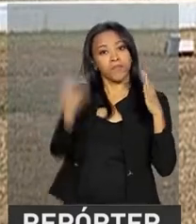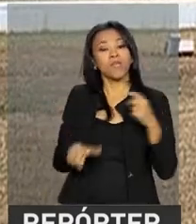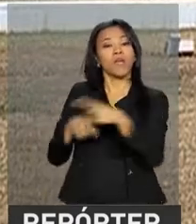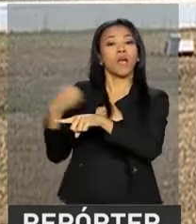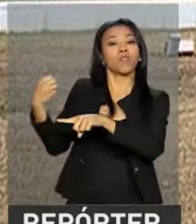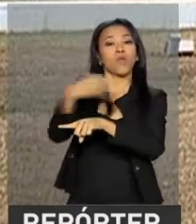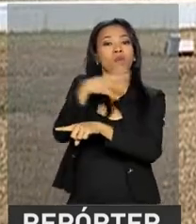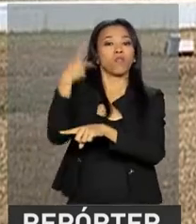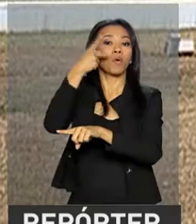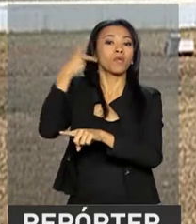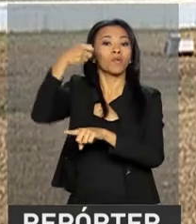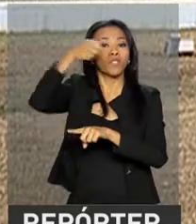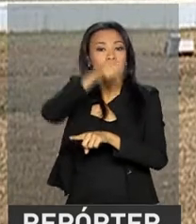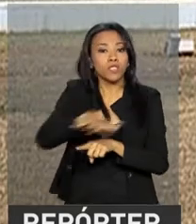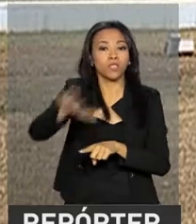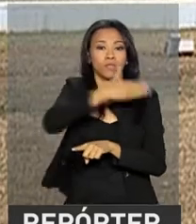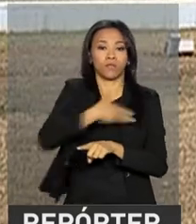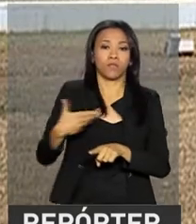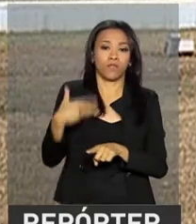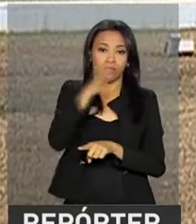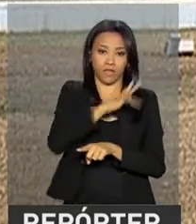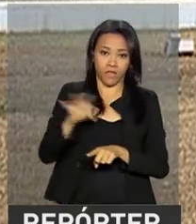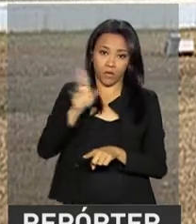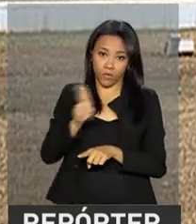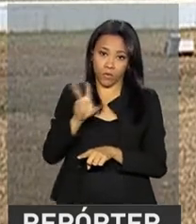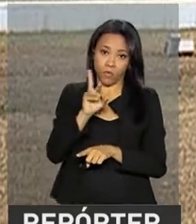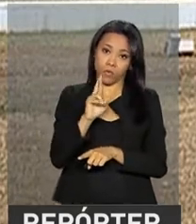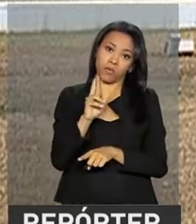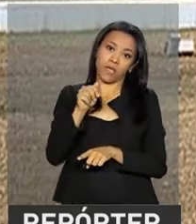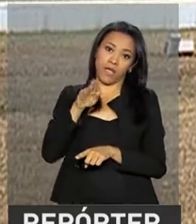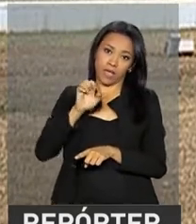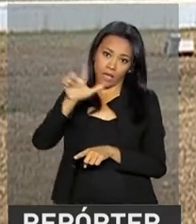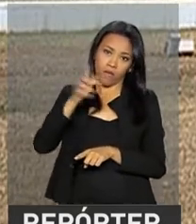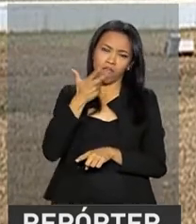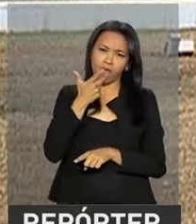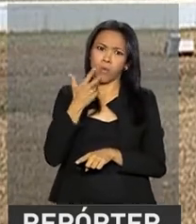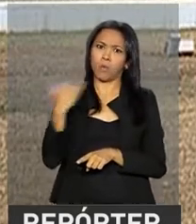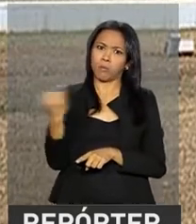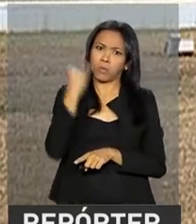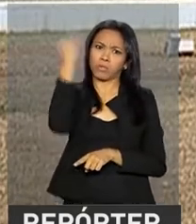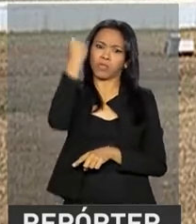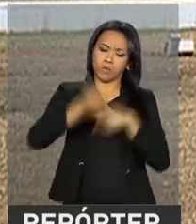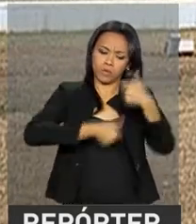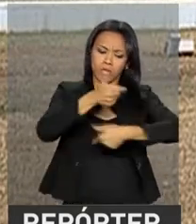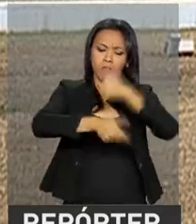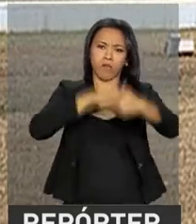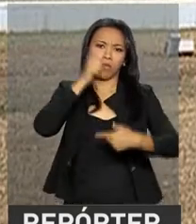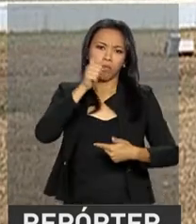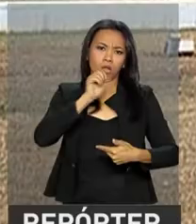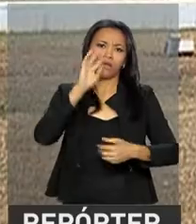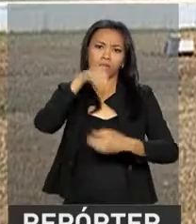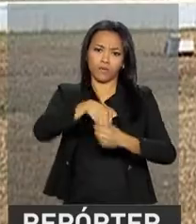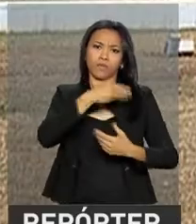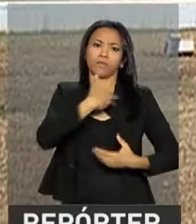República, Raquel Dodge, e destacou o papel da mulher frente às instituições